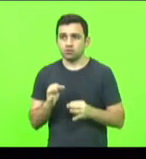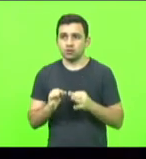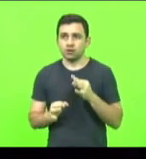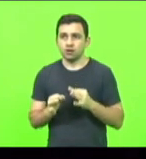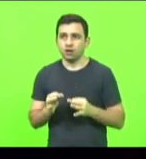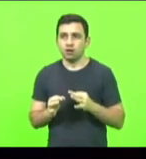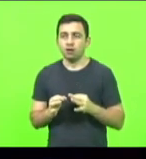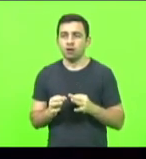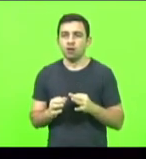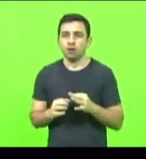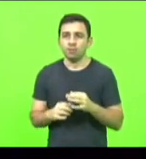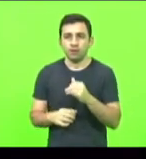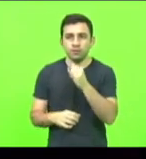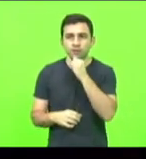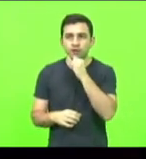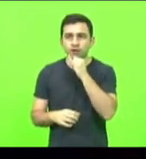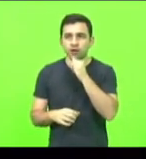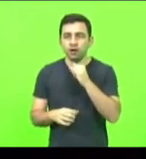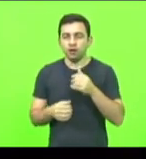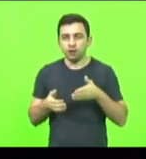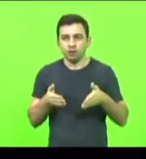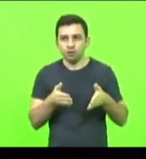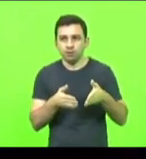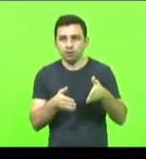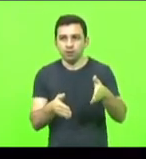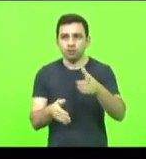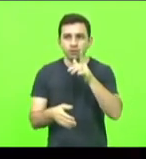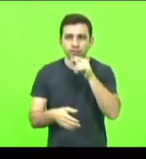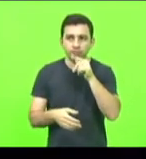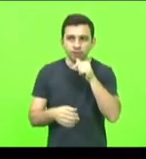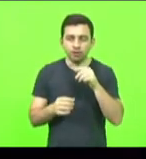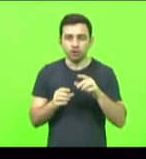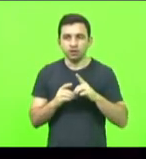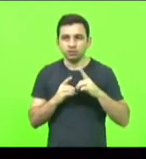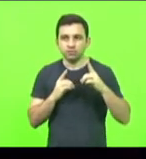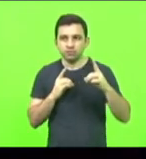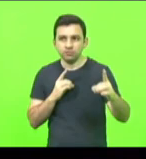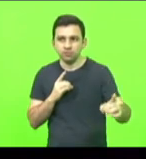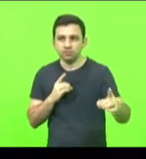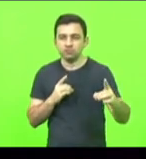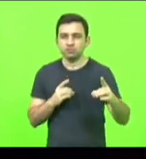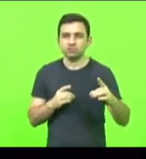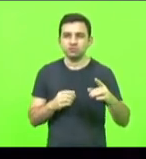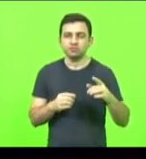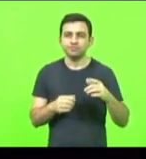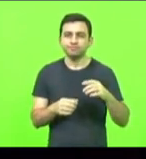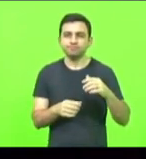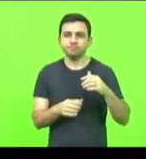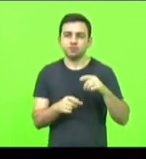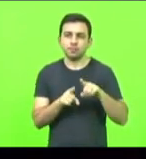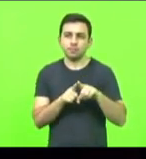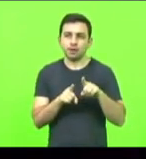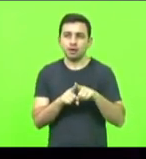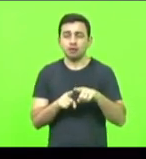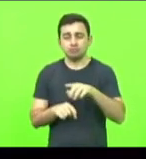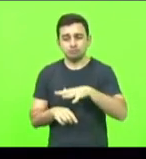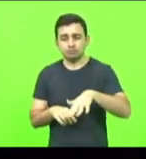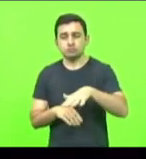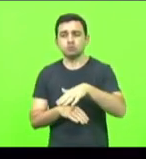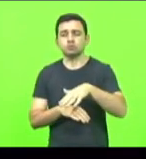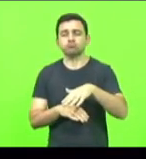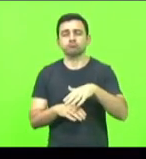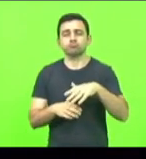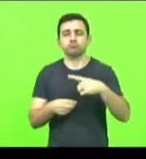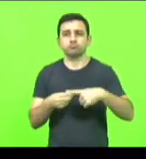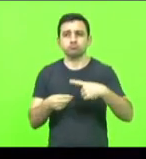causando, por exemplo, os cursos d'água, os rios, a distância dos rios, tanto no meio urbano quanto